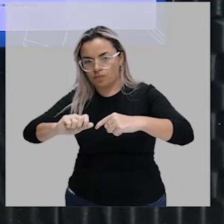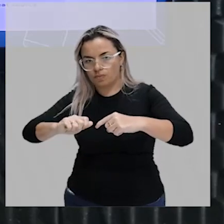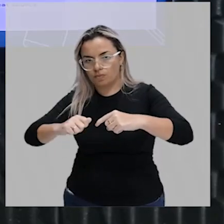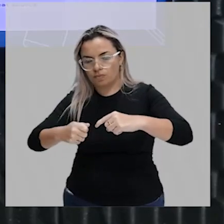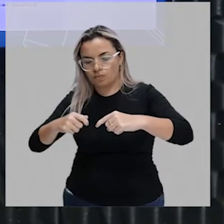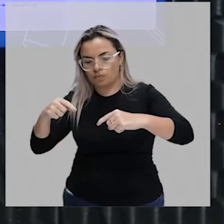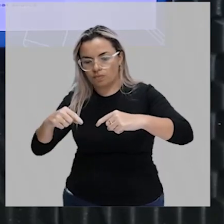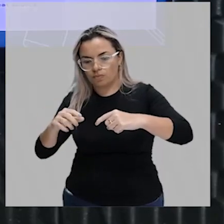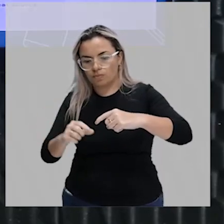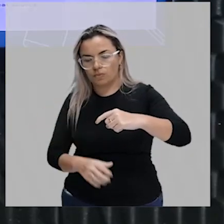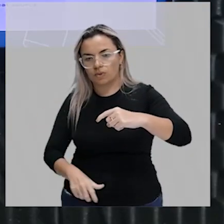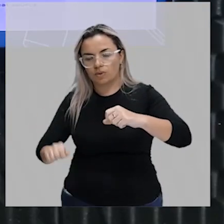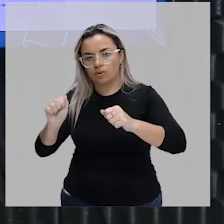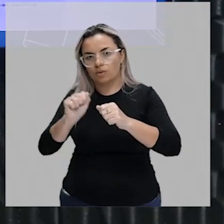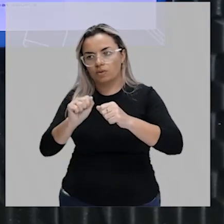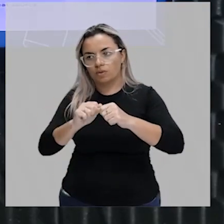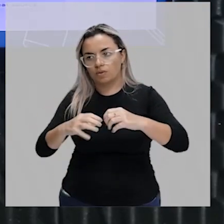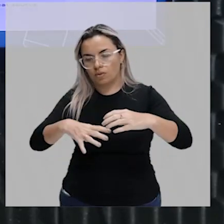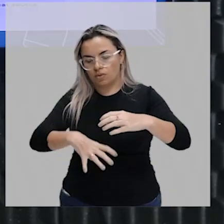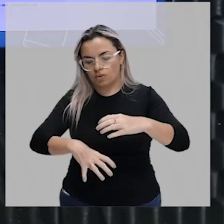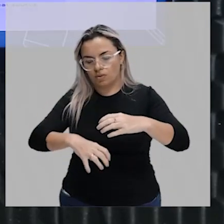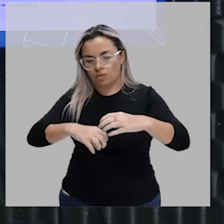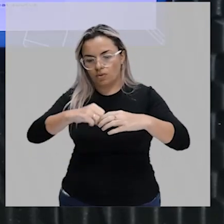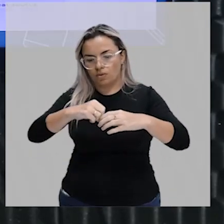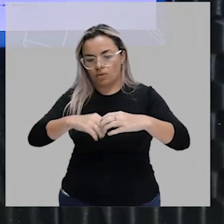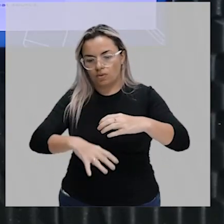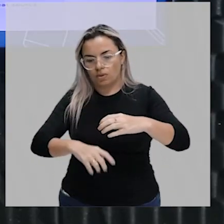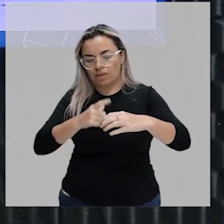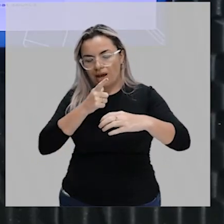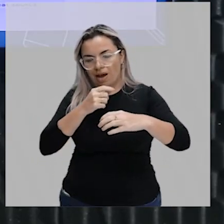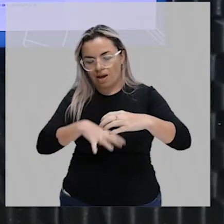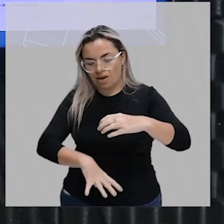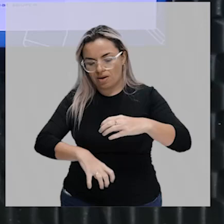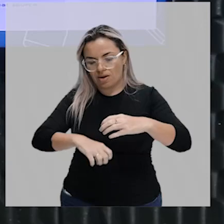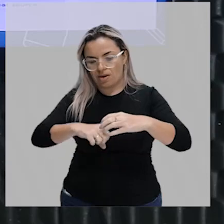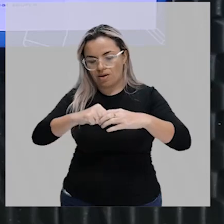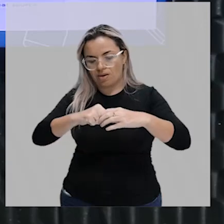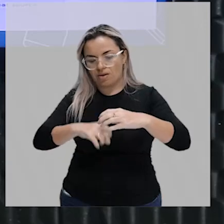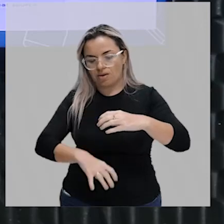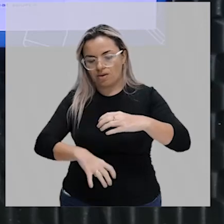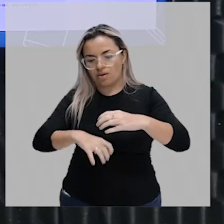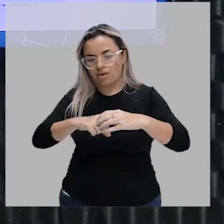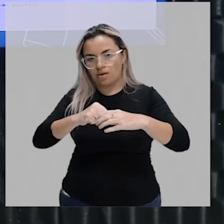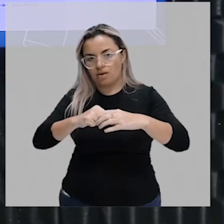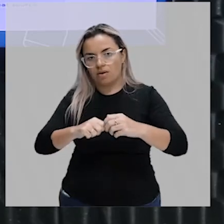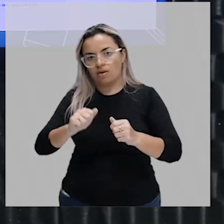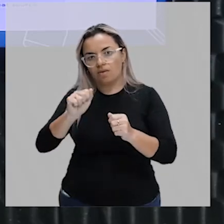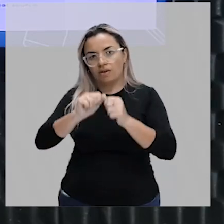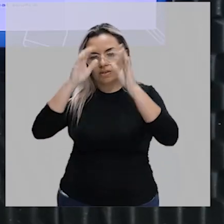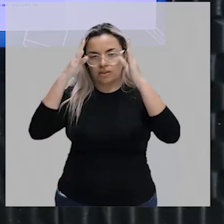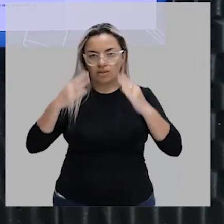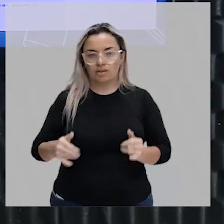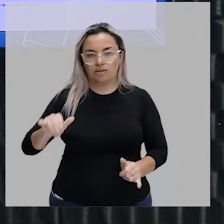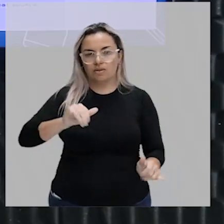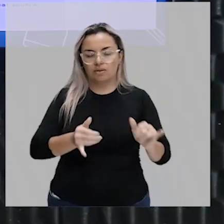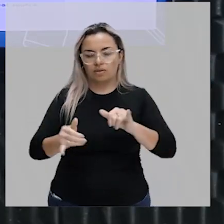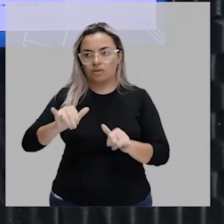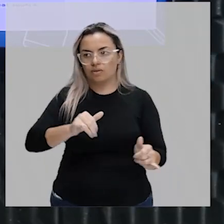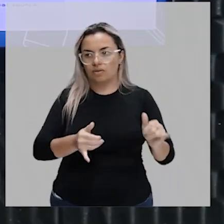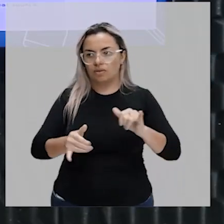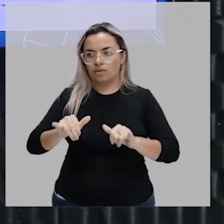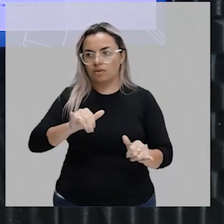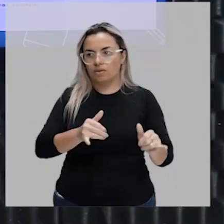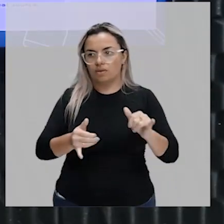a coleta dessa água que ficou acumulado aqui para fazer análise química. O que se